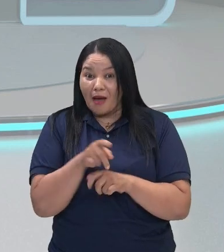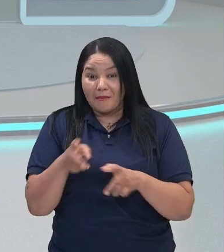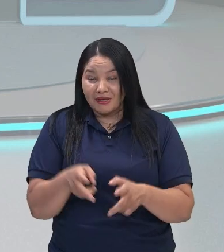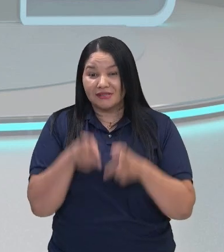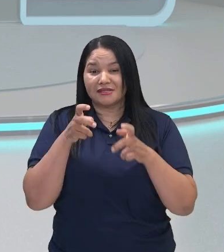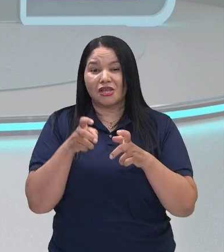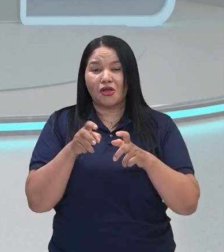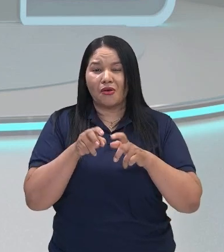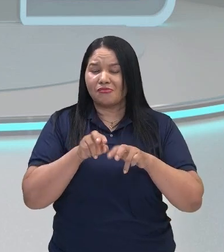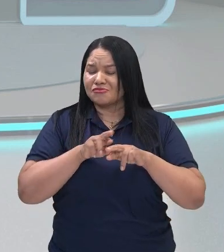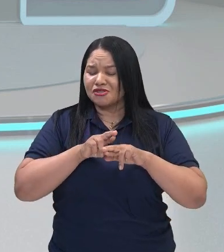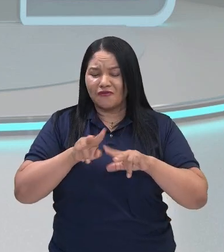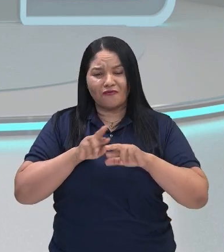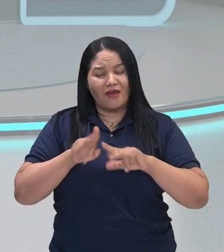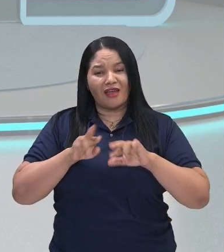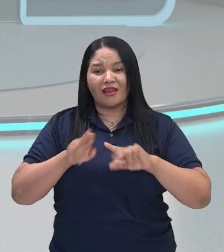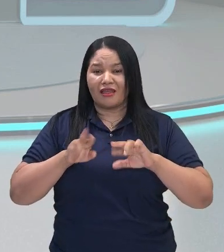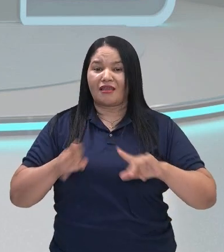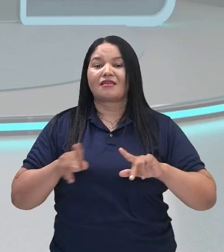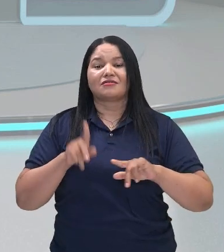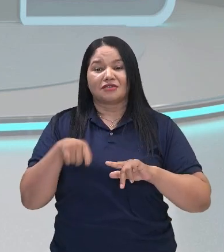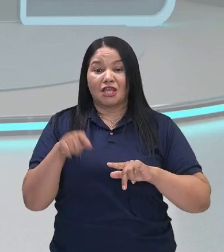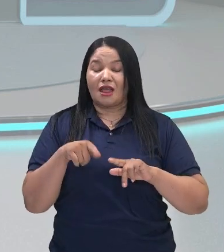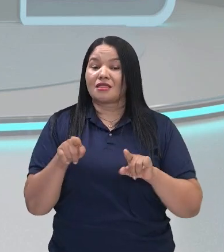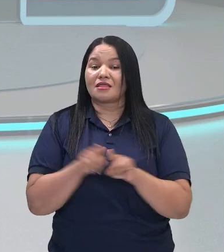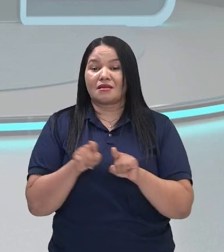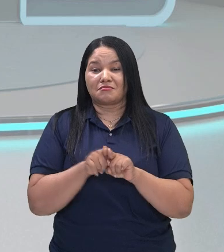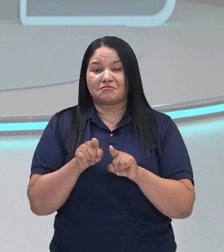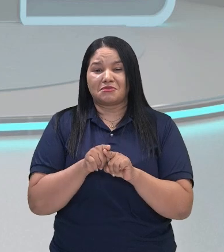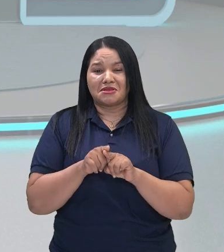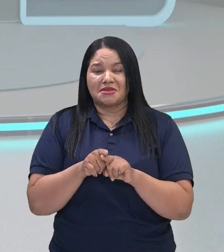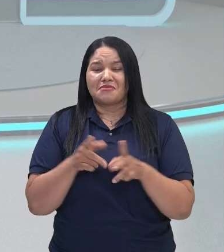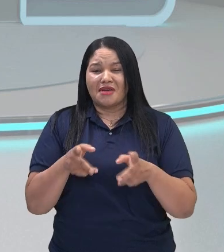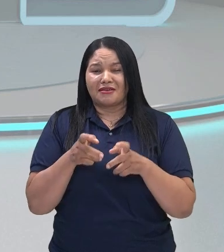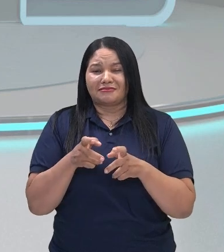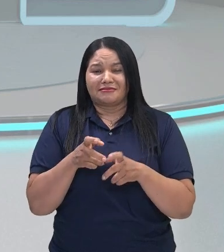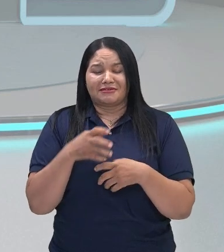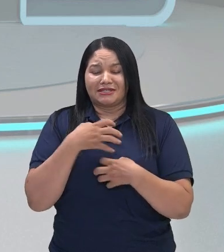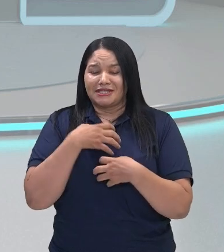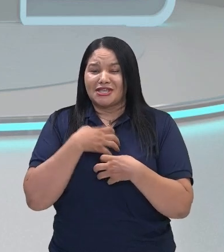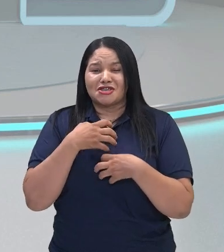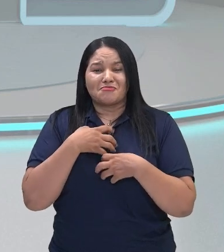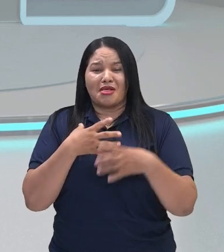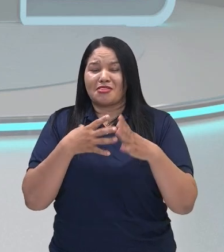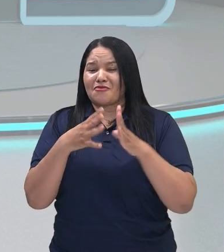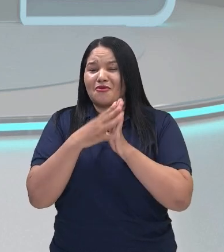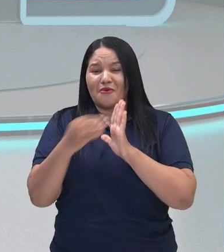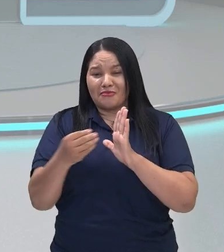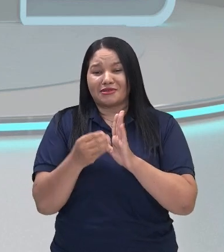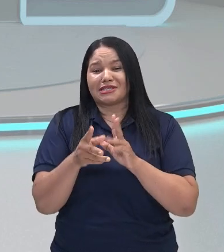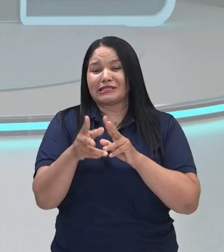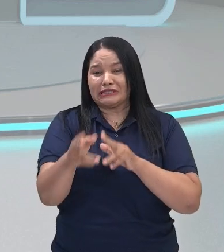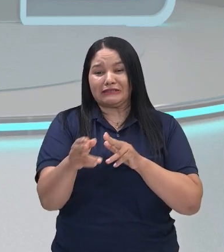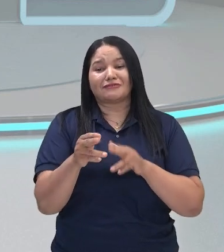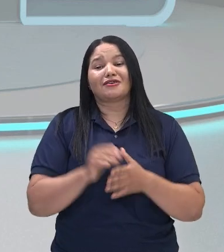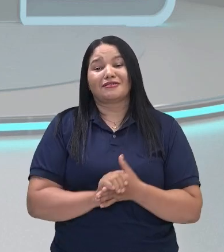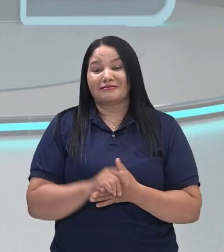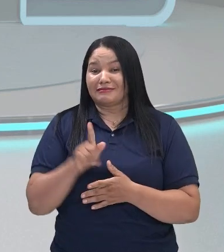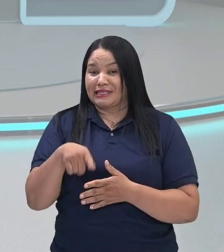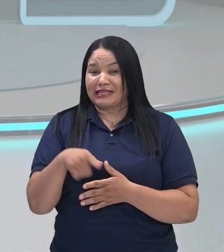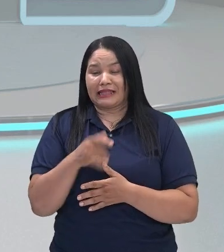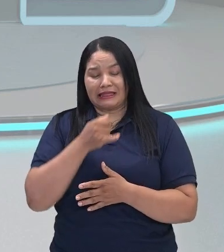algo completamente diferente e também dá vontade de ficar igual à imagem da moça do último